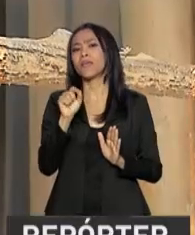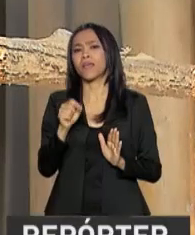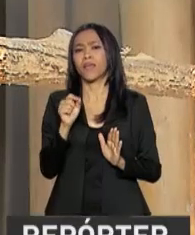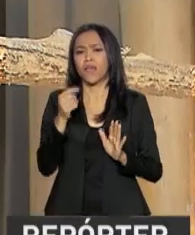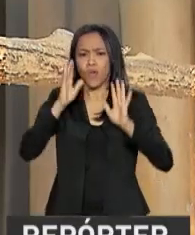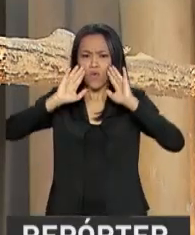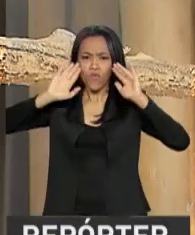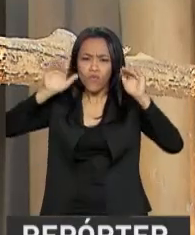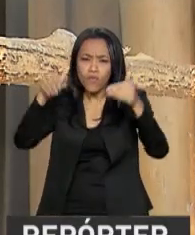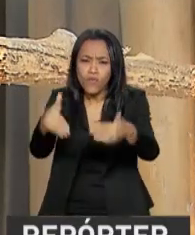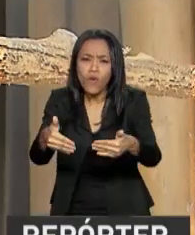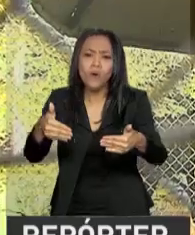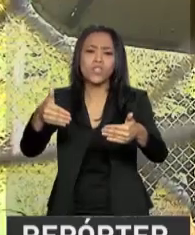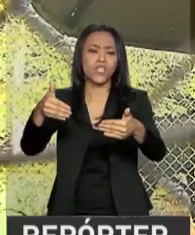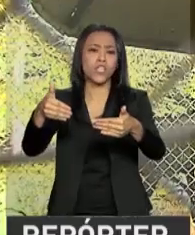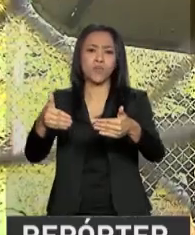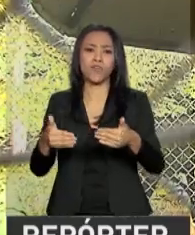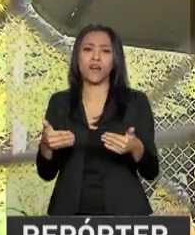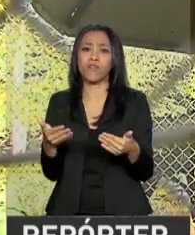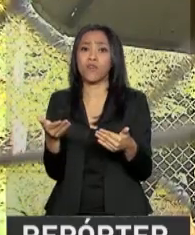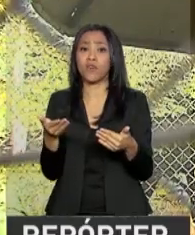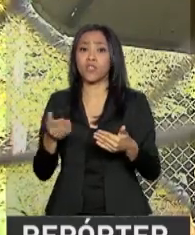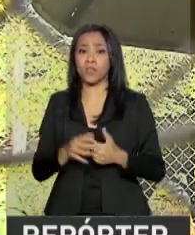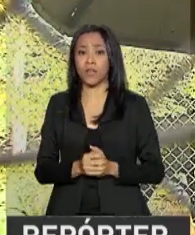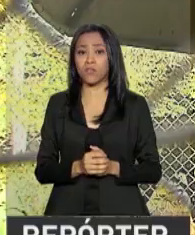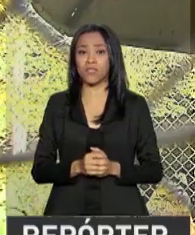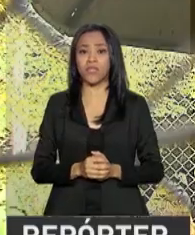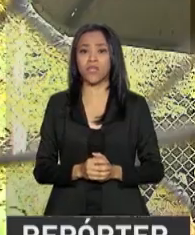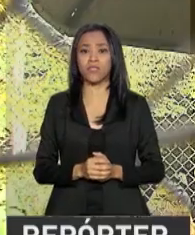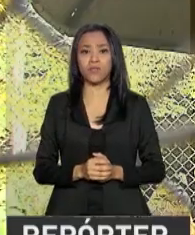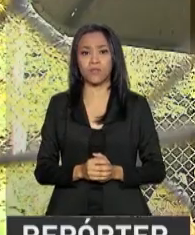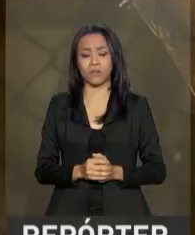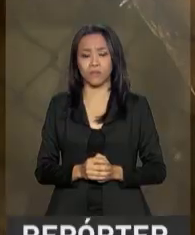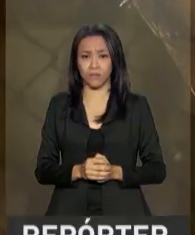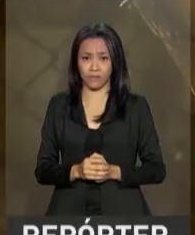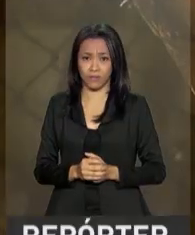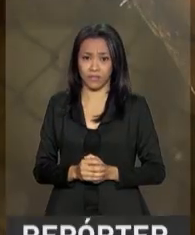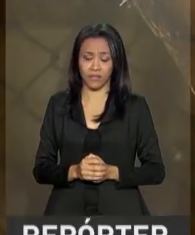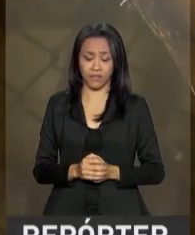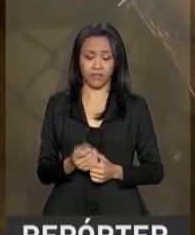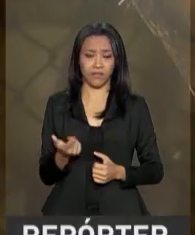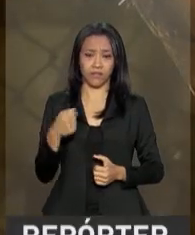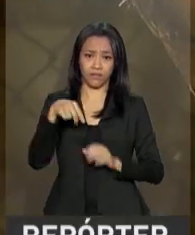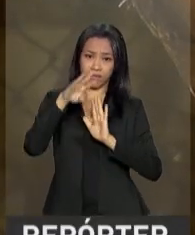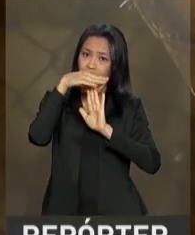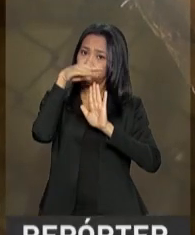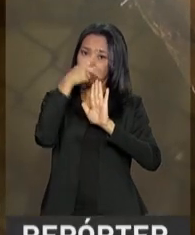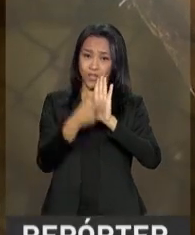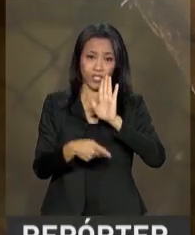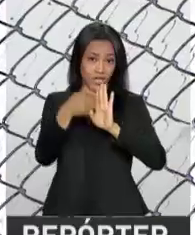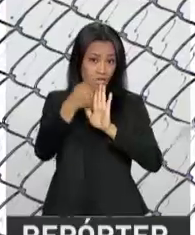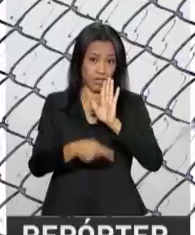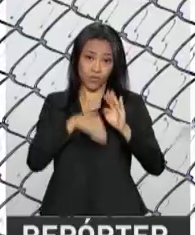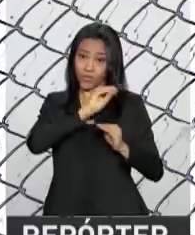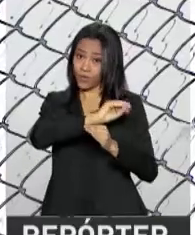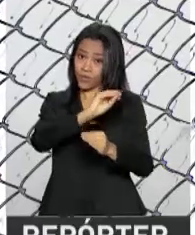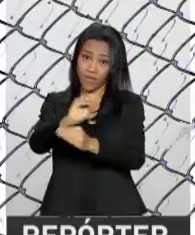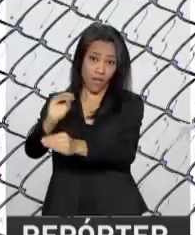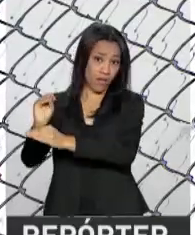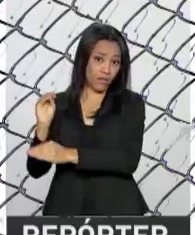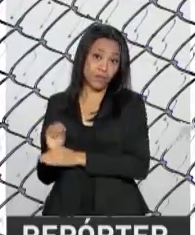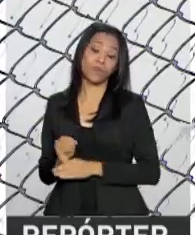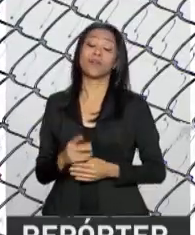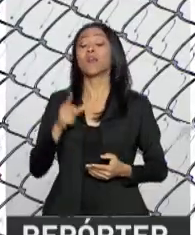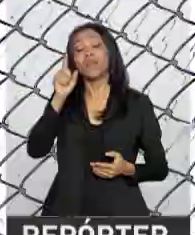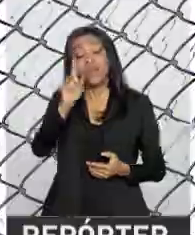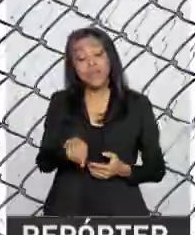foco nas espécies ameaçadas ou quase ameaçadas de extinção projetos de conservação como esse que integram o